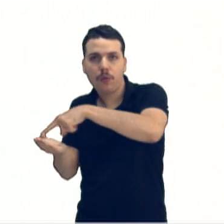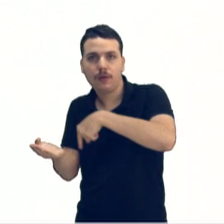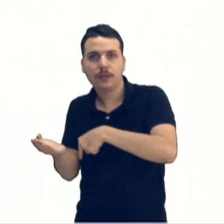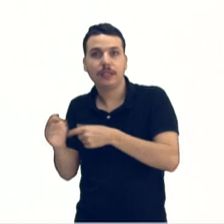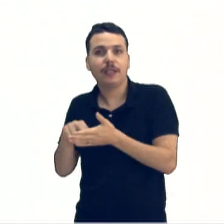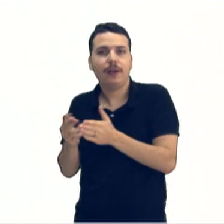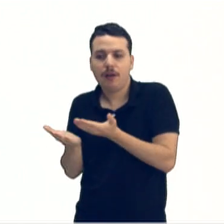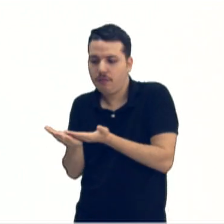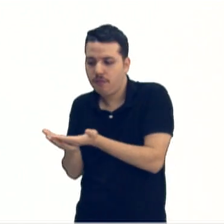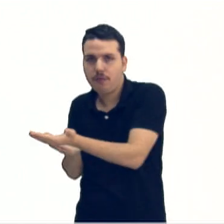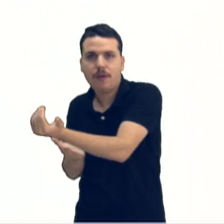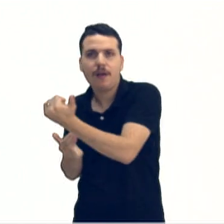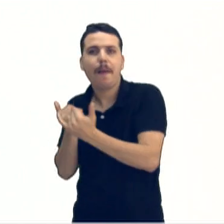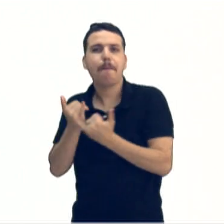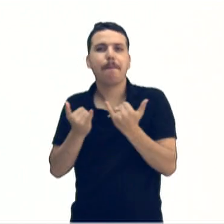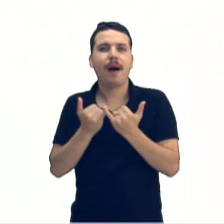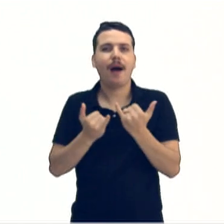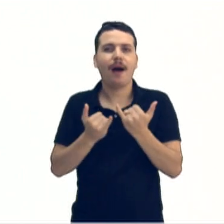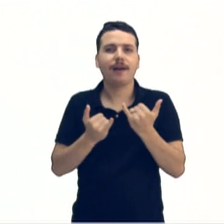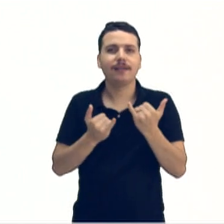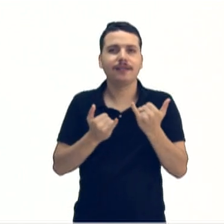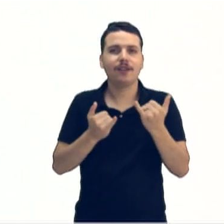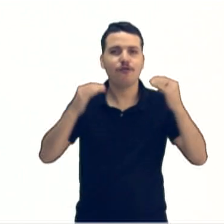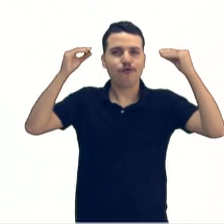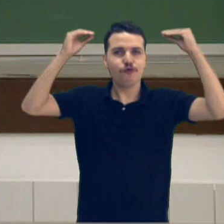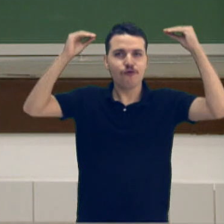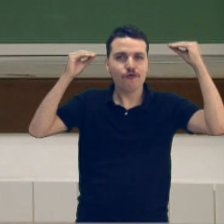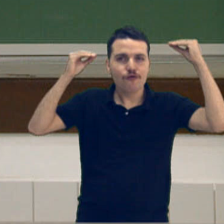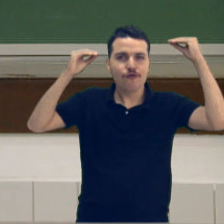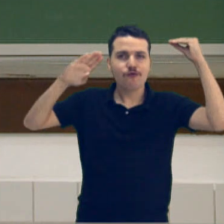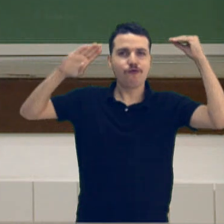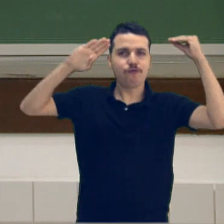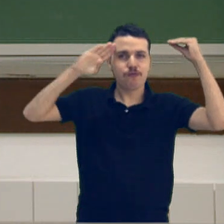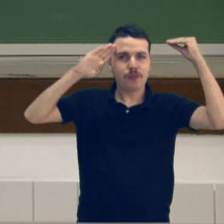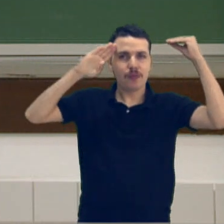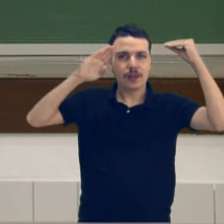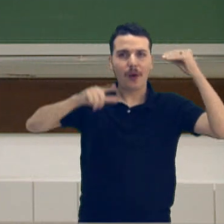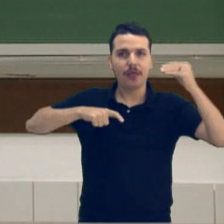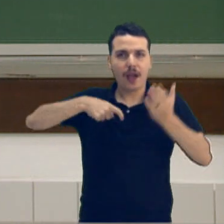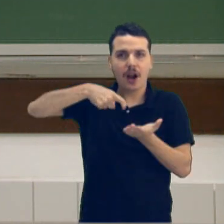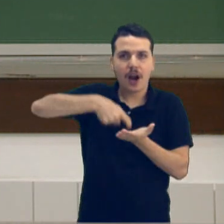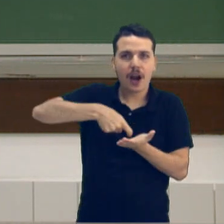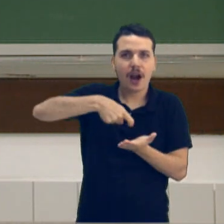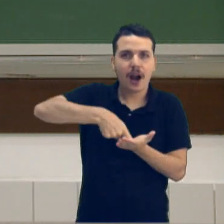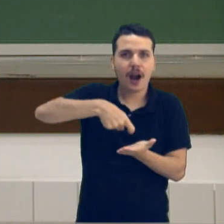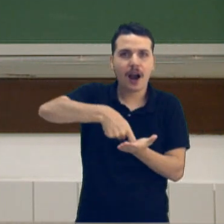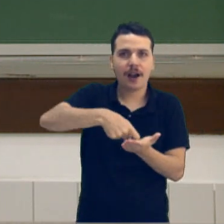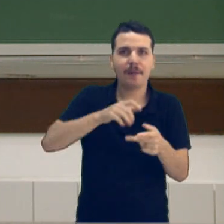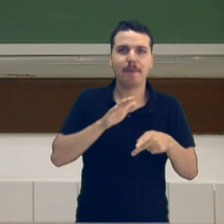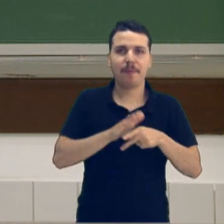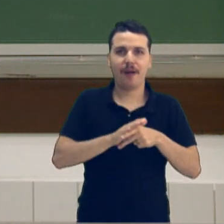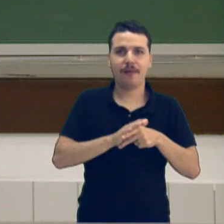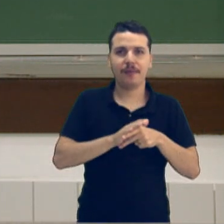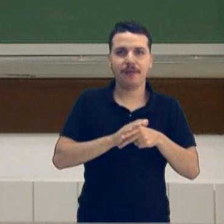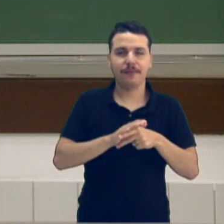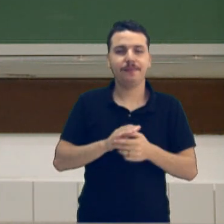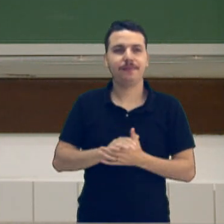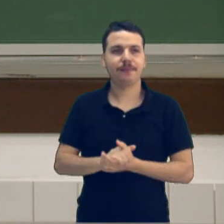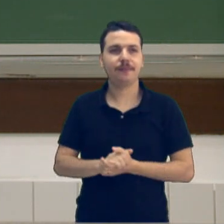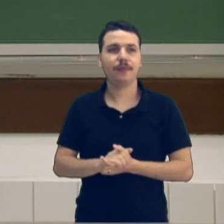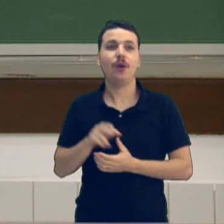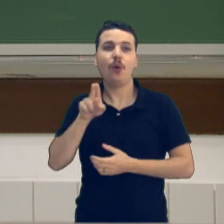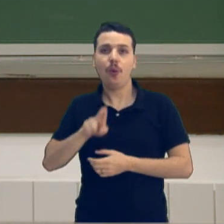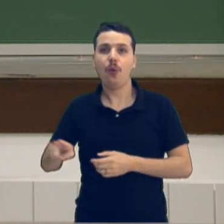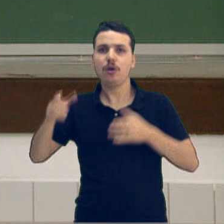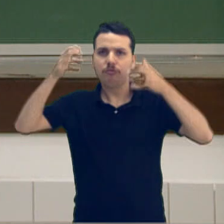Gancho, mas, né, tem toda uma história, uma tradição desse esporte. É usado capacete, também